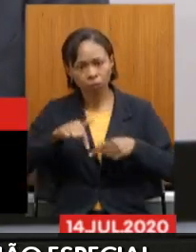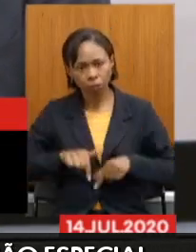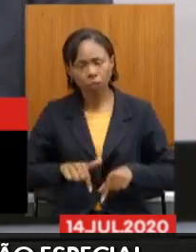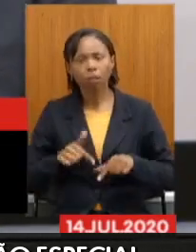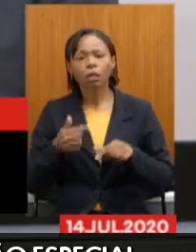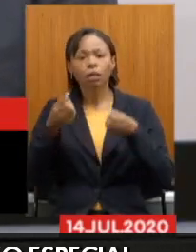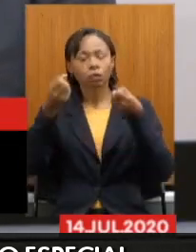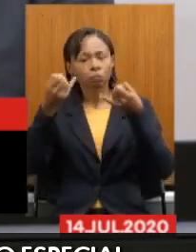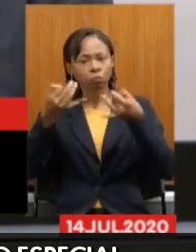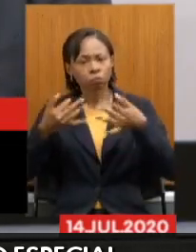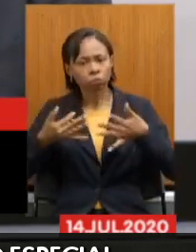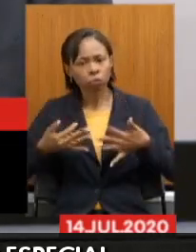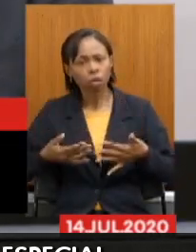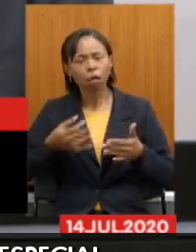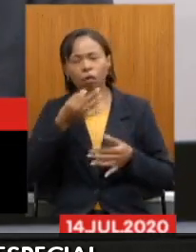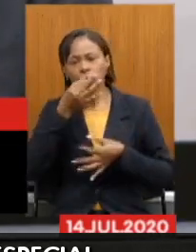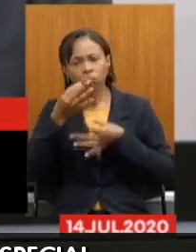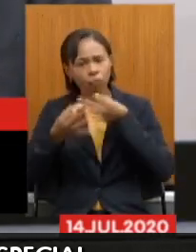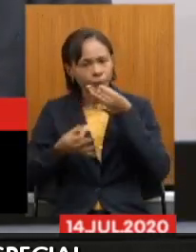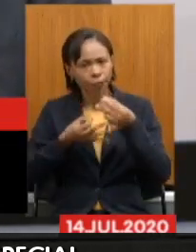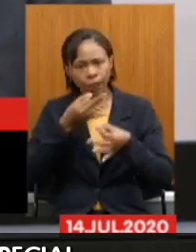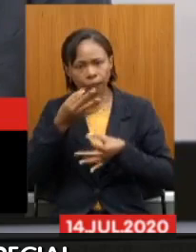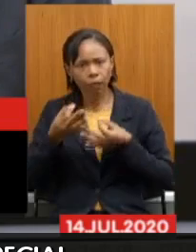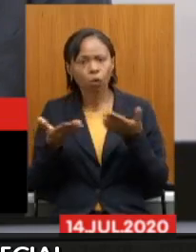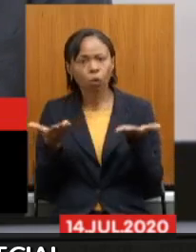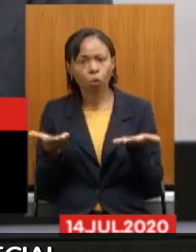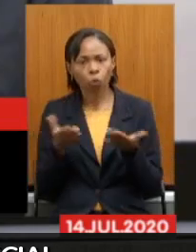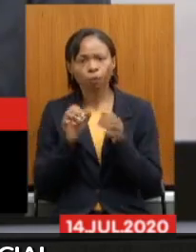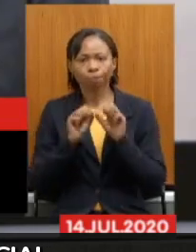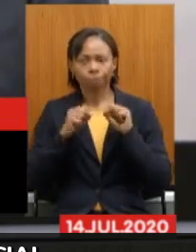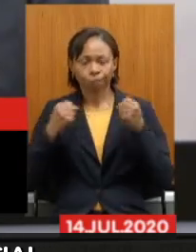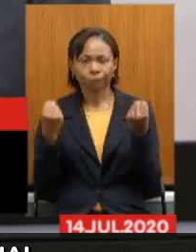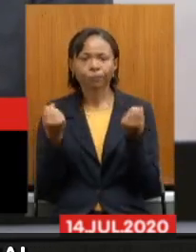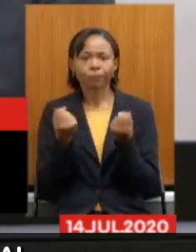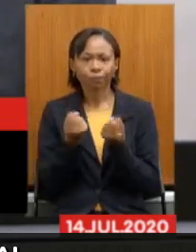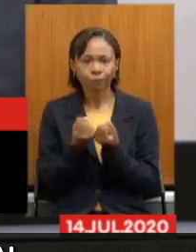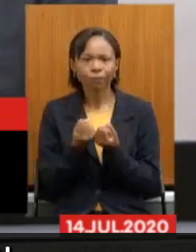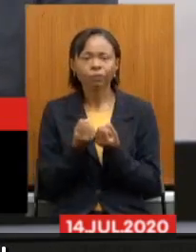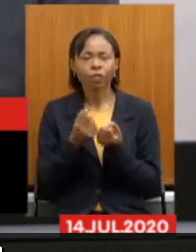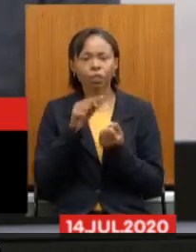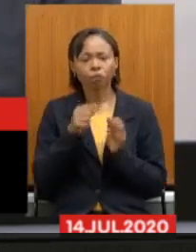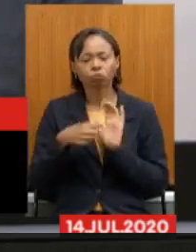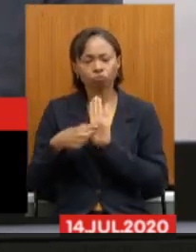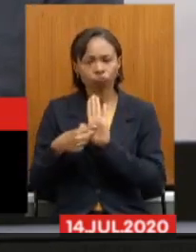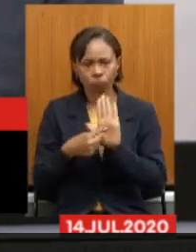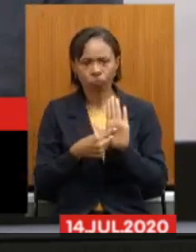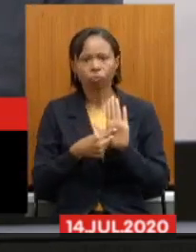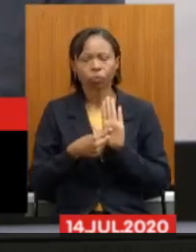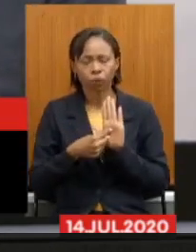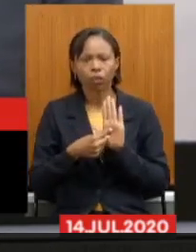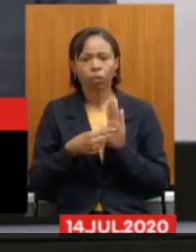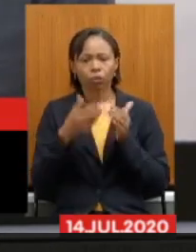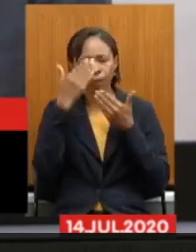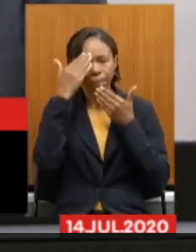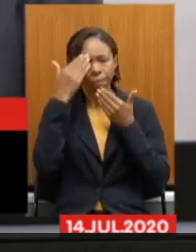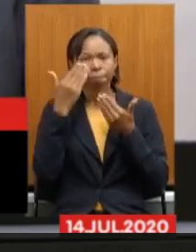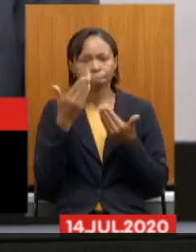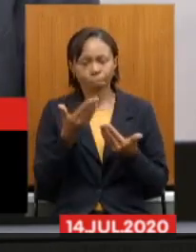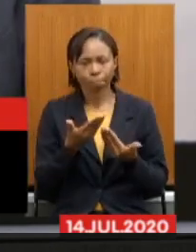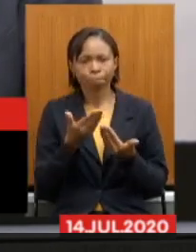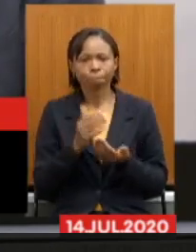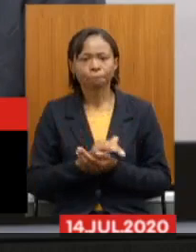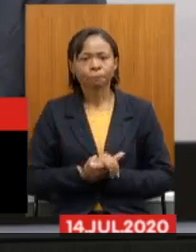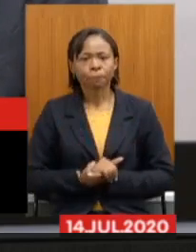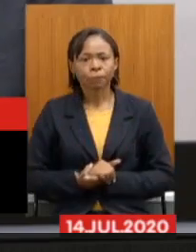dar a sua contribuição nesse seminário e pela exposição que o senhor acabou de proferir,